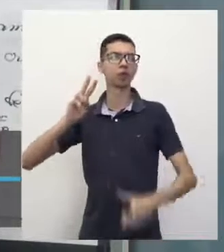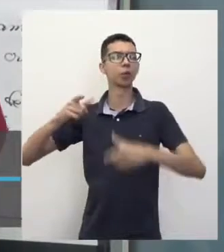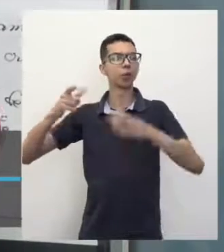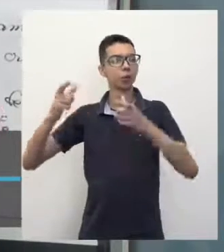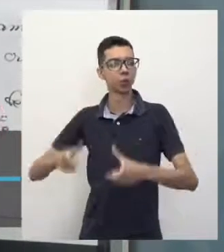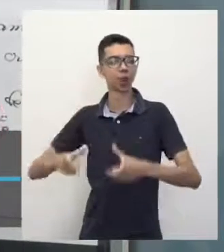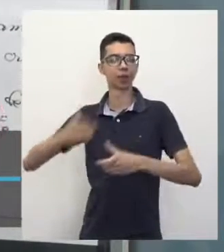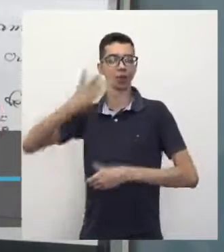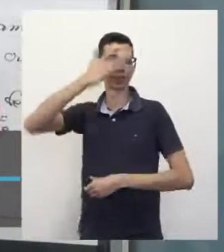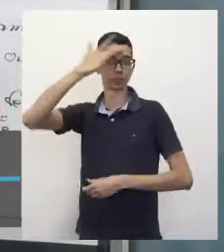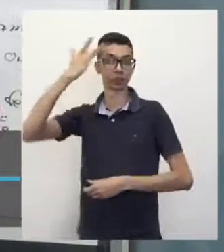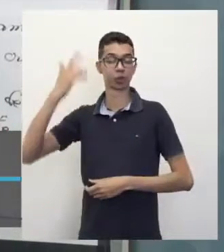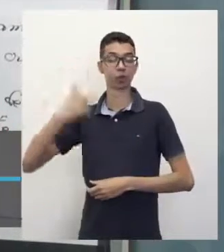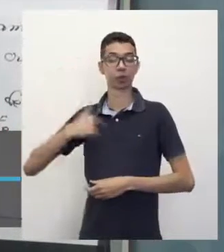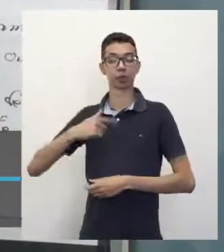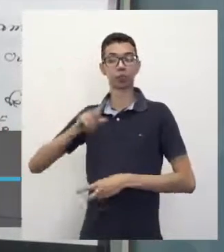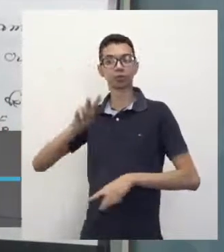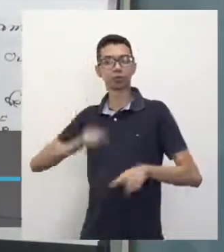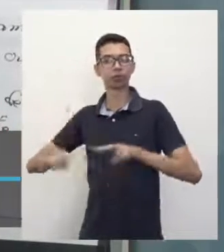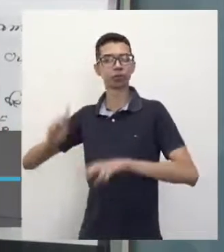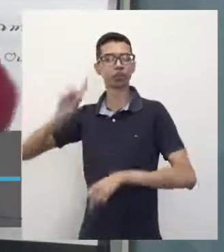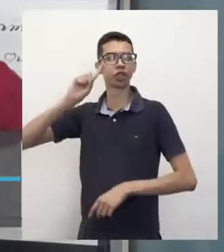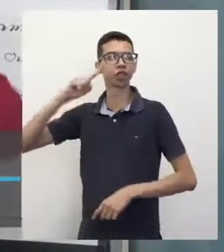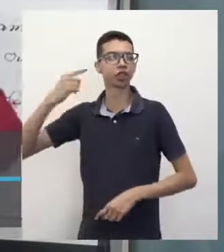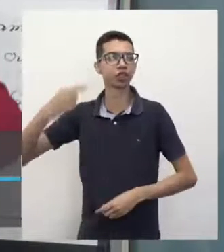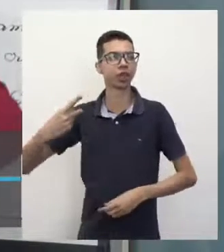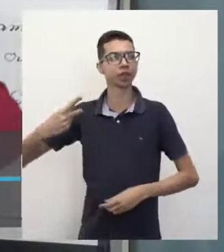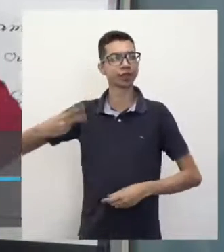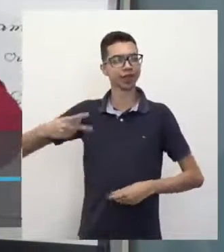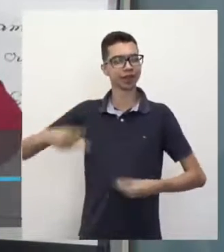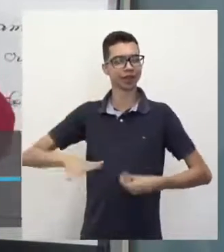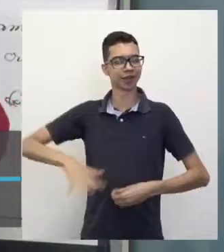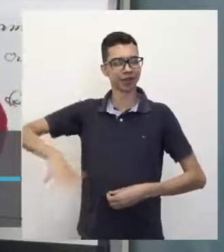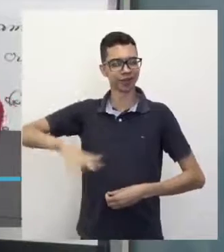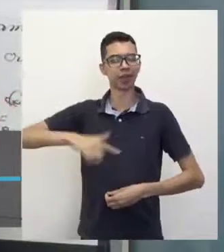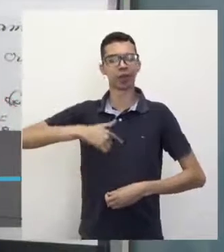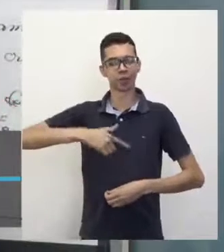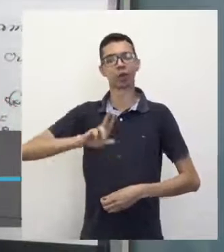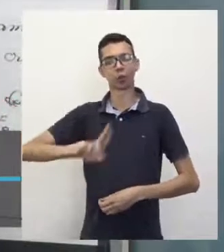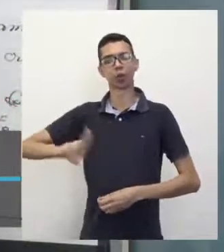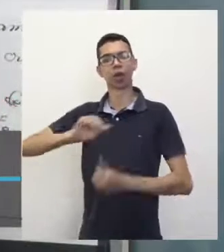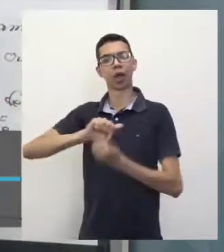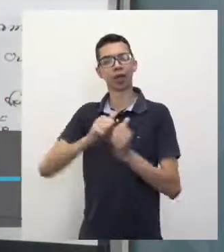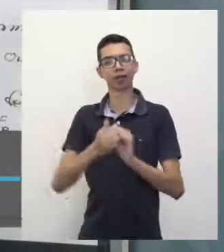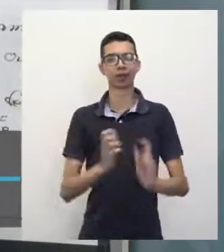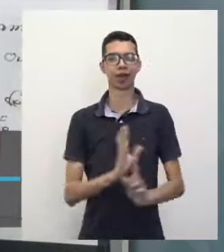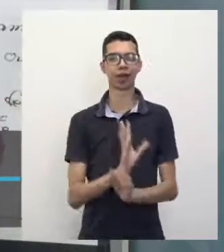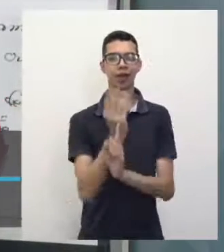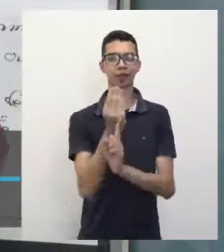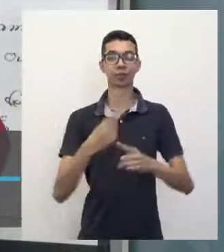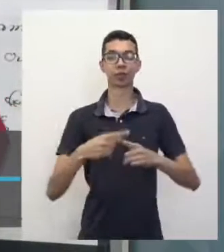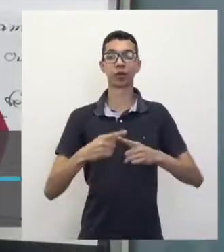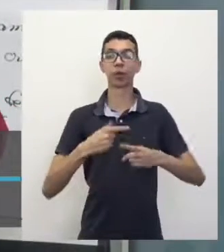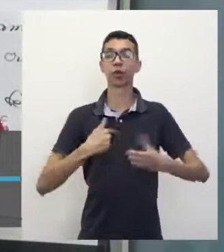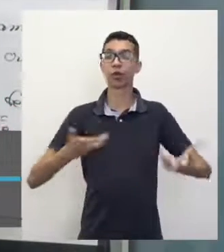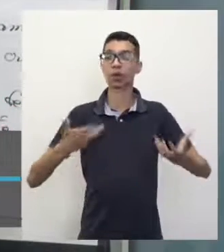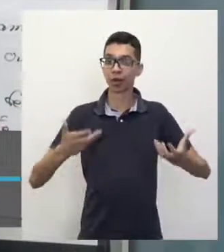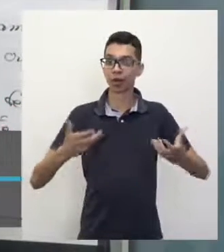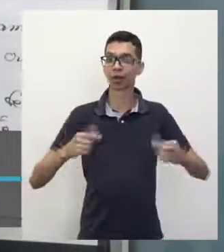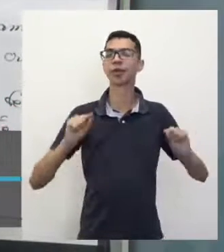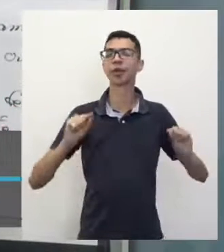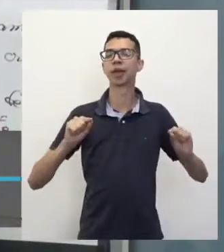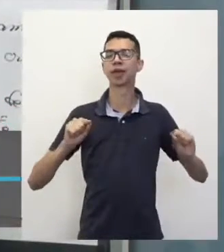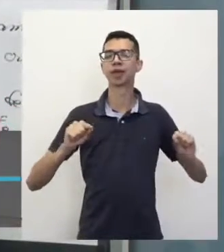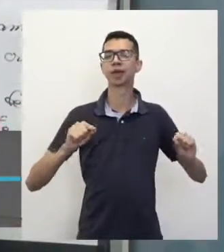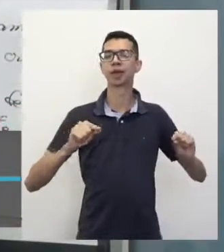ao cotidiano dessas pessoas. E eu trago isso para dentro da minha obra de arte. Por quê? Eu quero que o meu público-alvo, no caso, né, os governantes